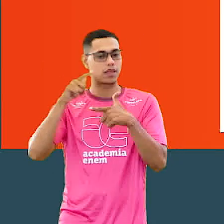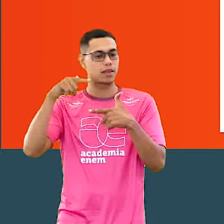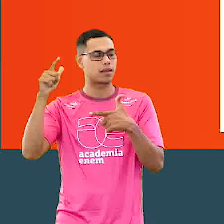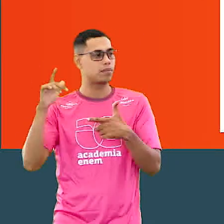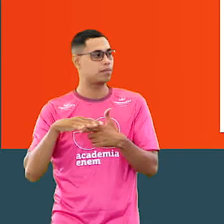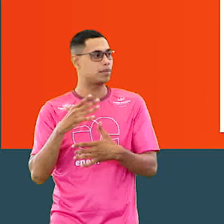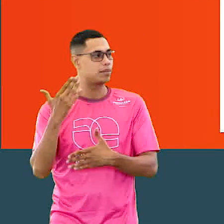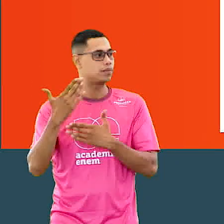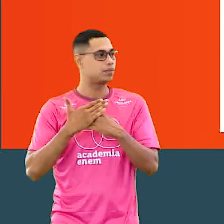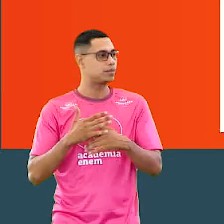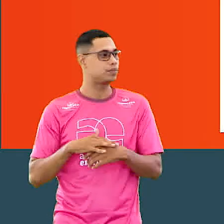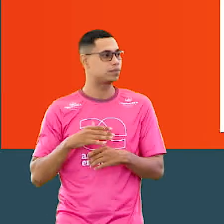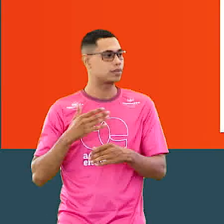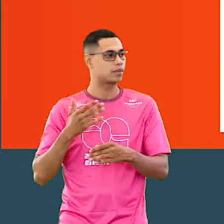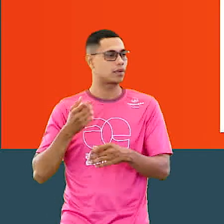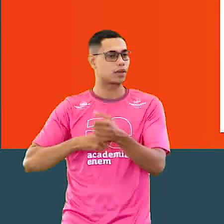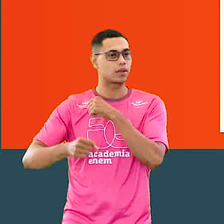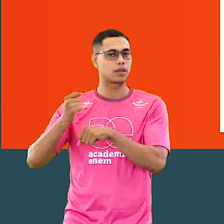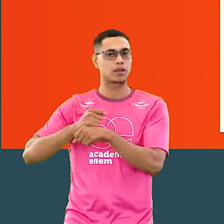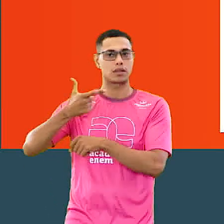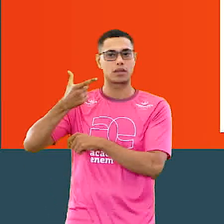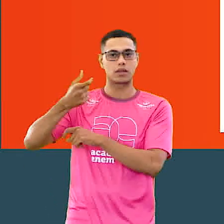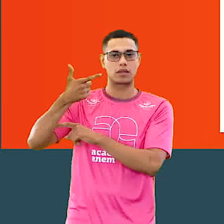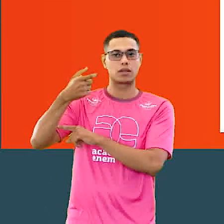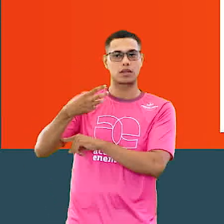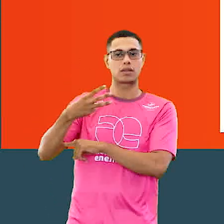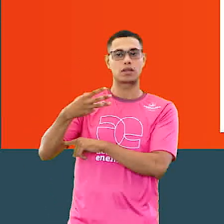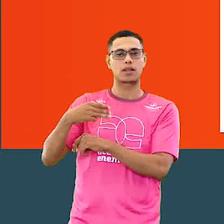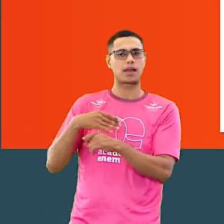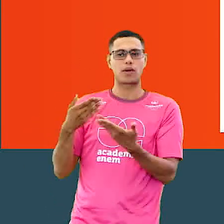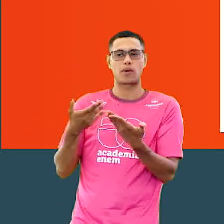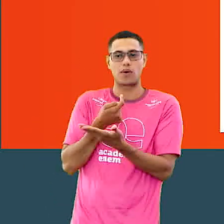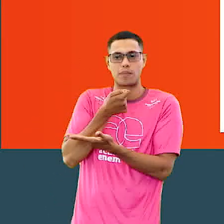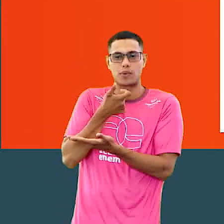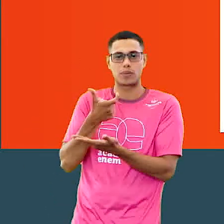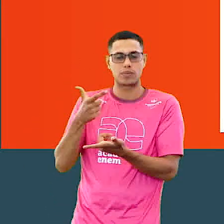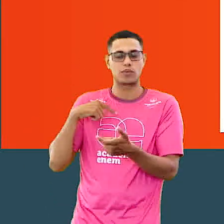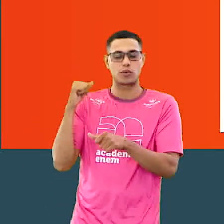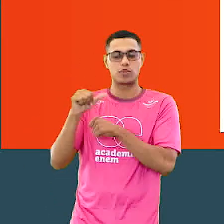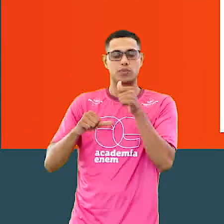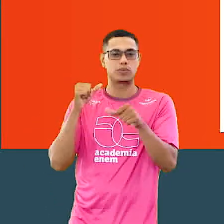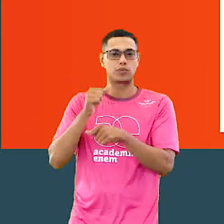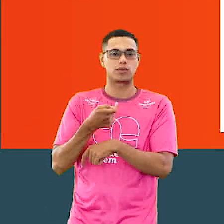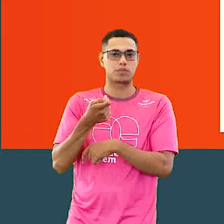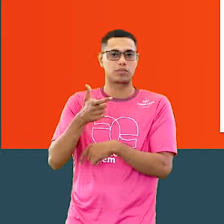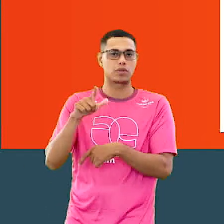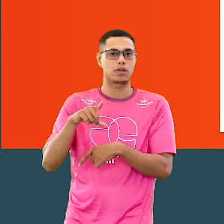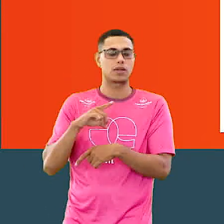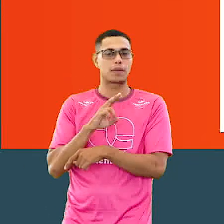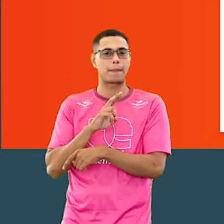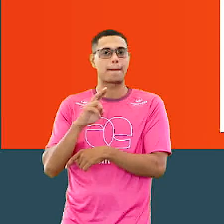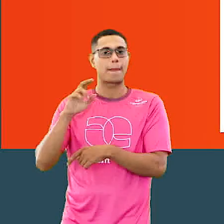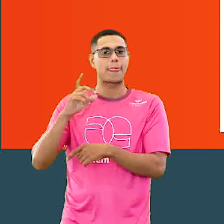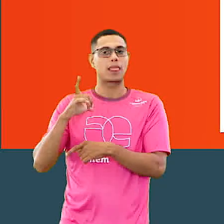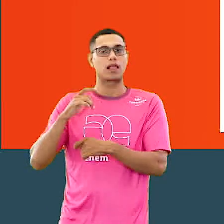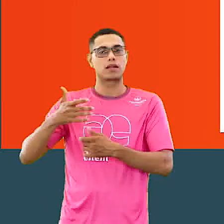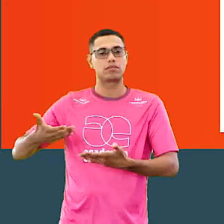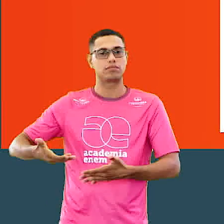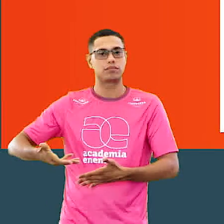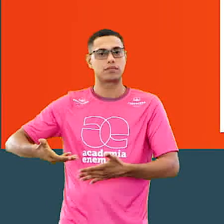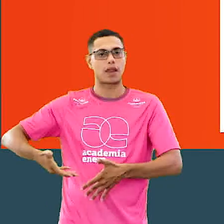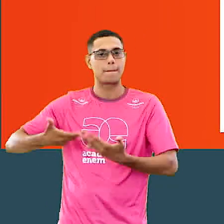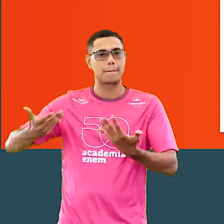certo? E 2023, agora, recentemente, foi a última mudança, que é o aprimoramento no ingresso. O que